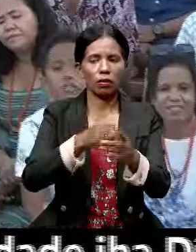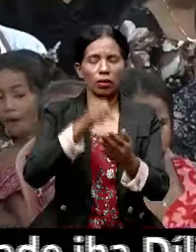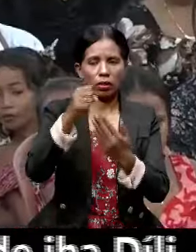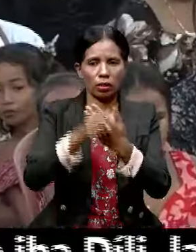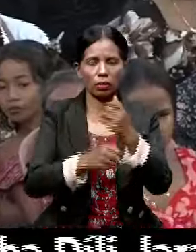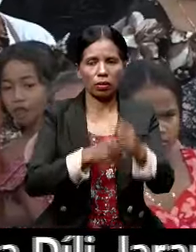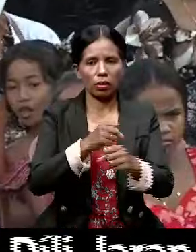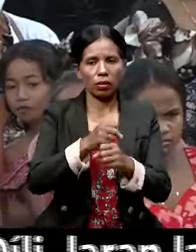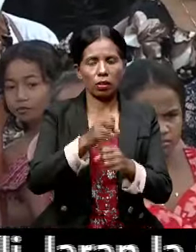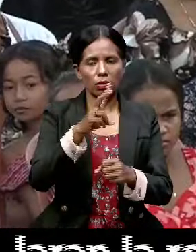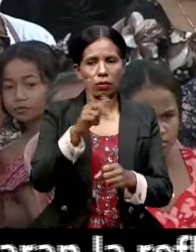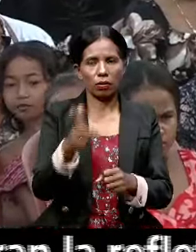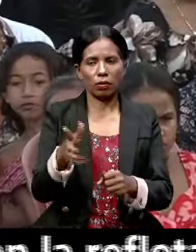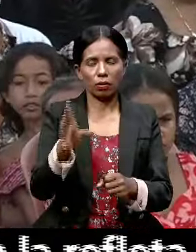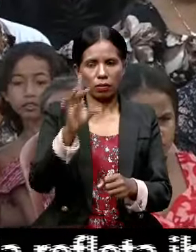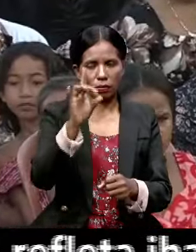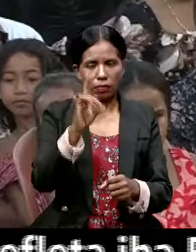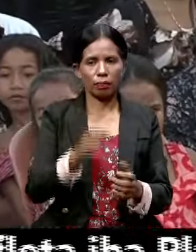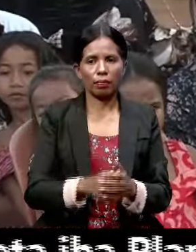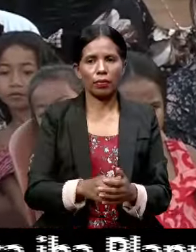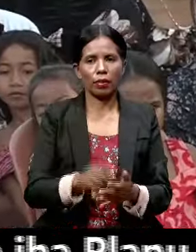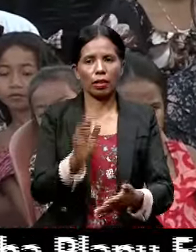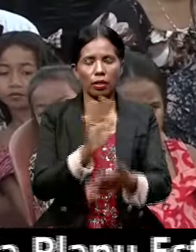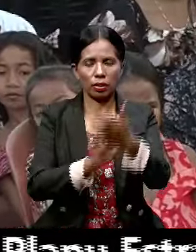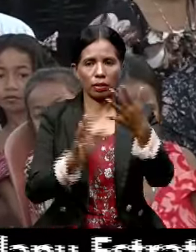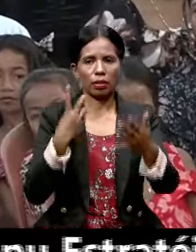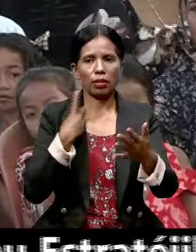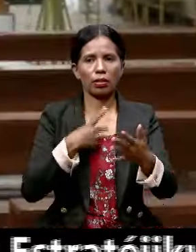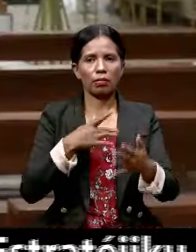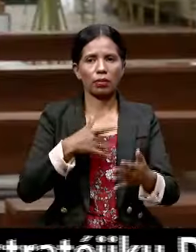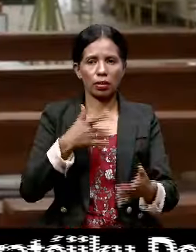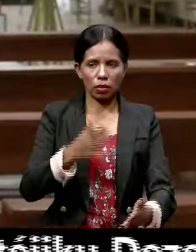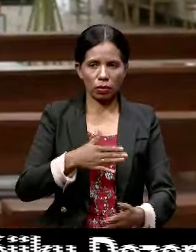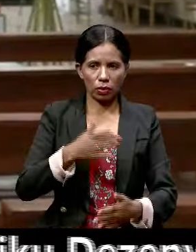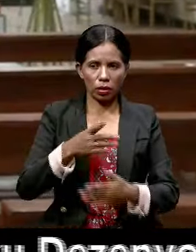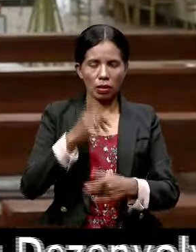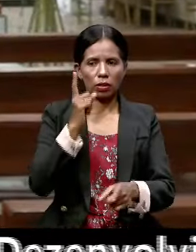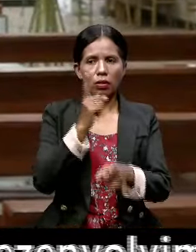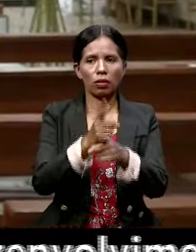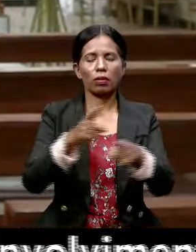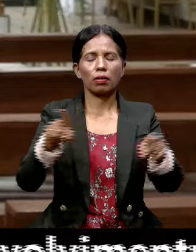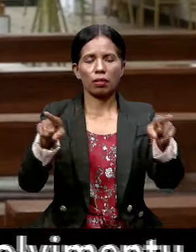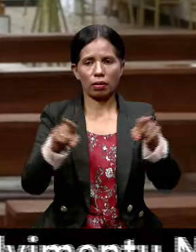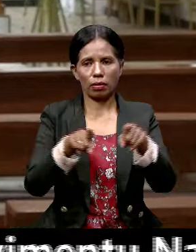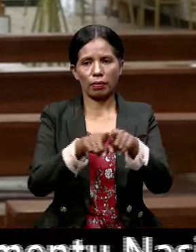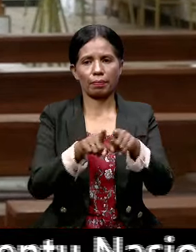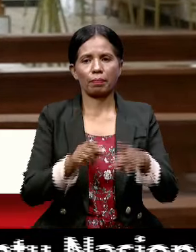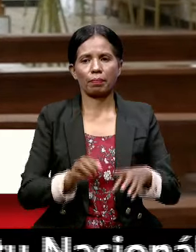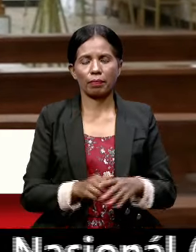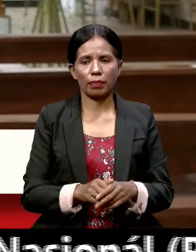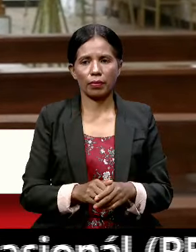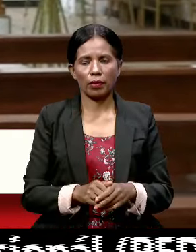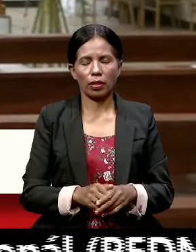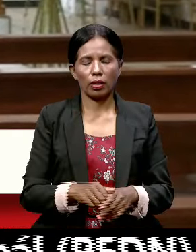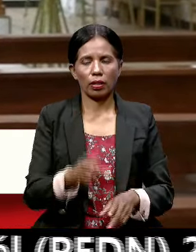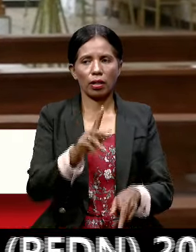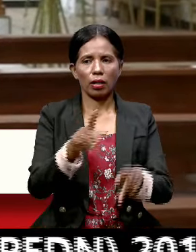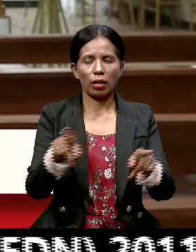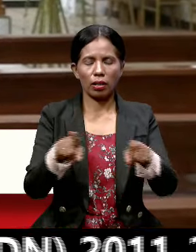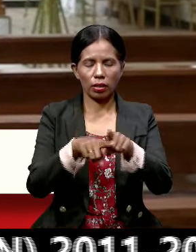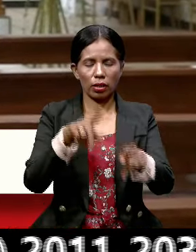walo. Sim, inauguração capela ne, ami sinto orgulho teves, hanesan serani sira